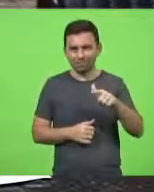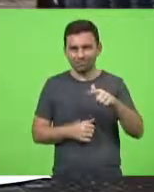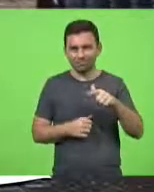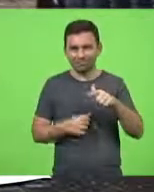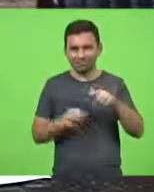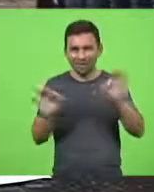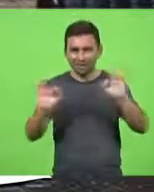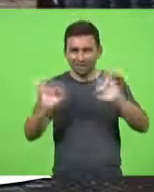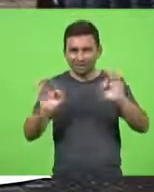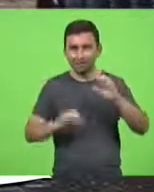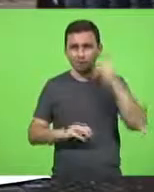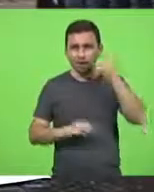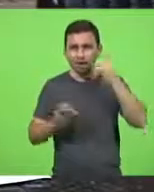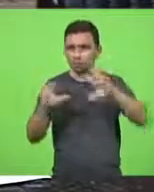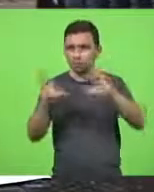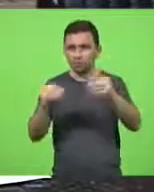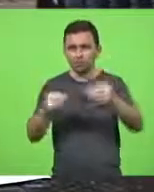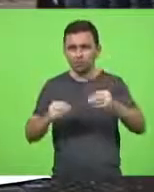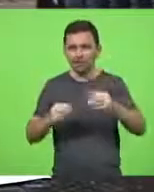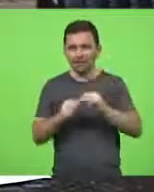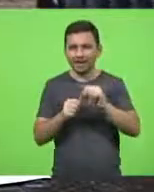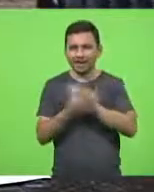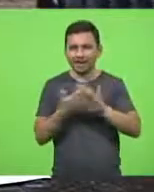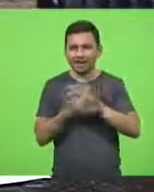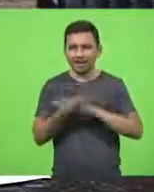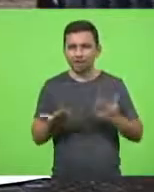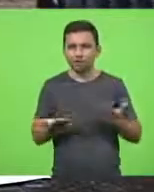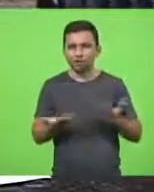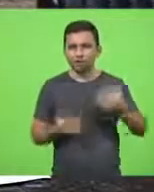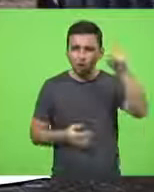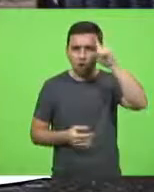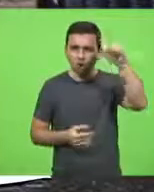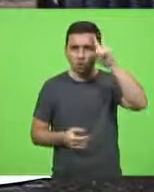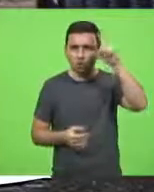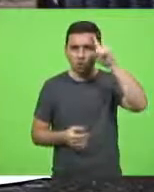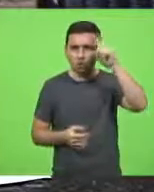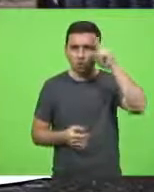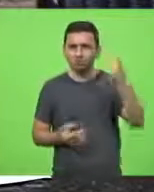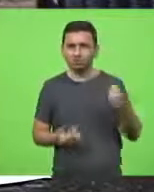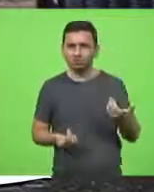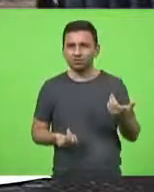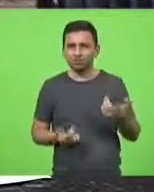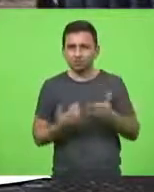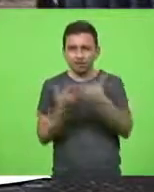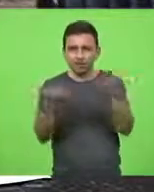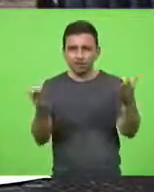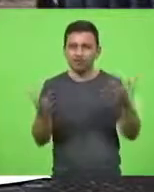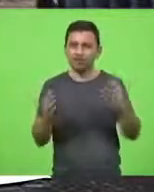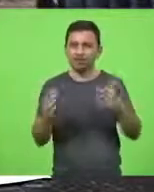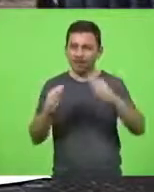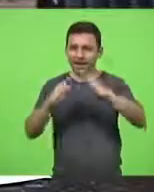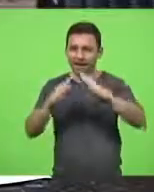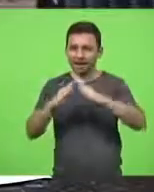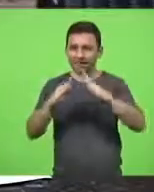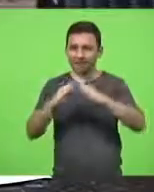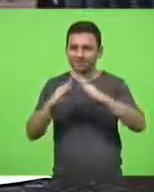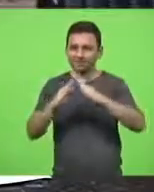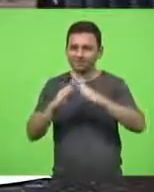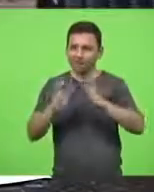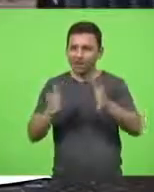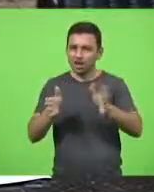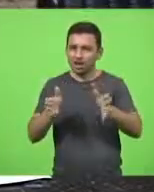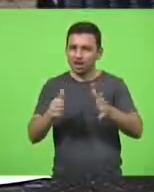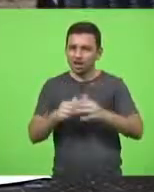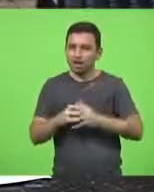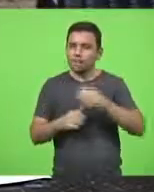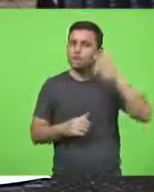isso acontecendo na nossa cara, todo dia. Algumas vezes, você que está em casa, você catarinense, pode